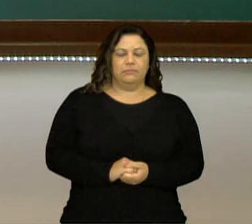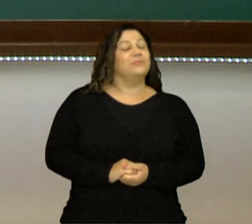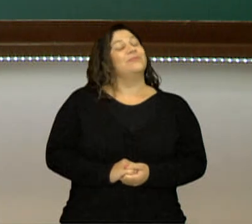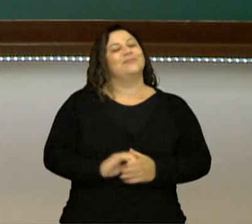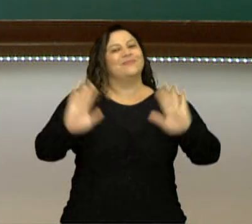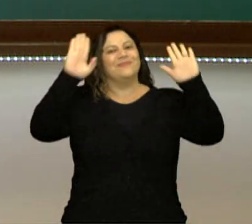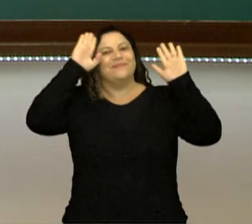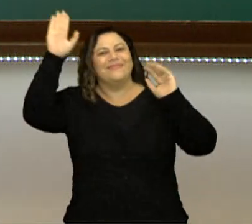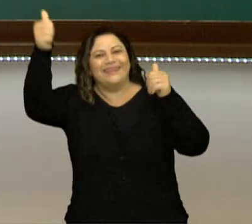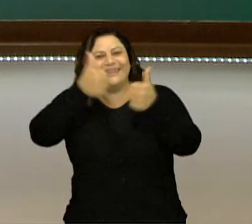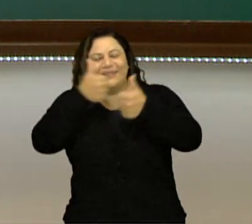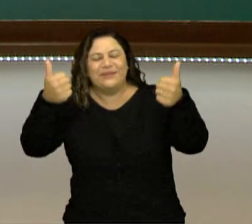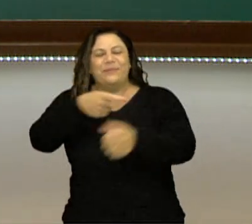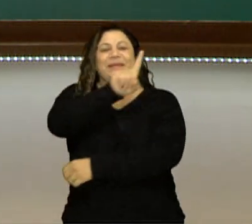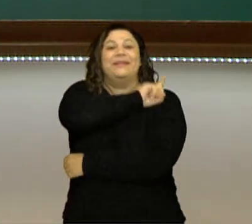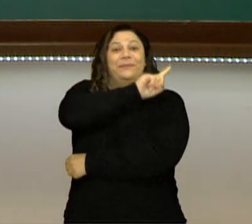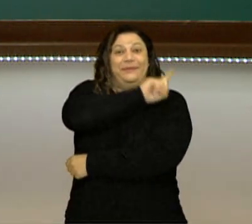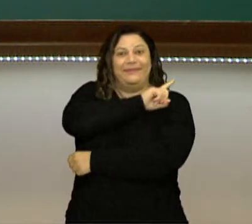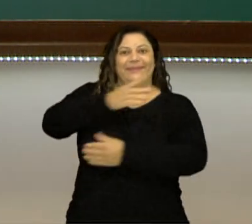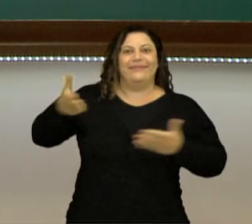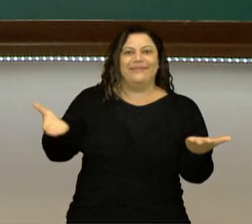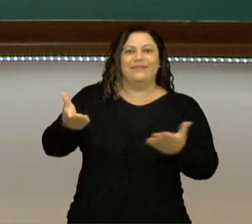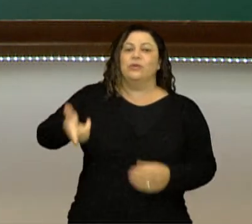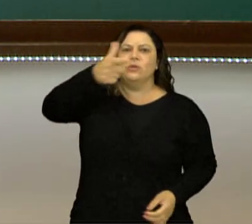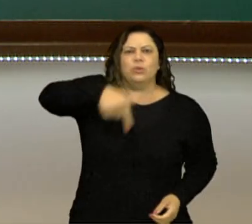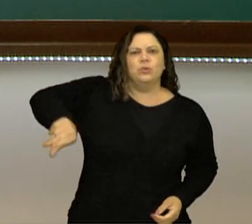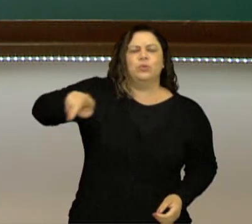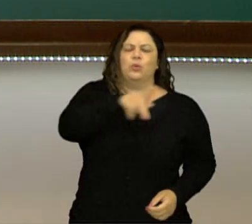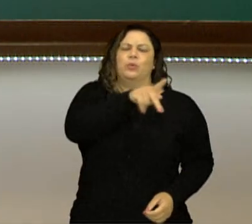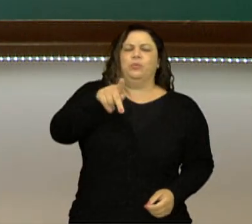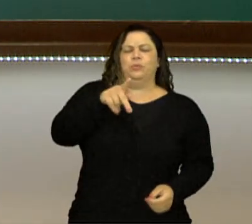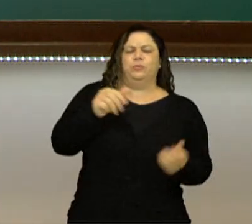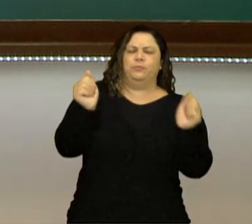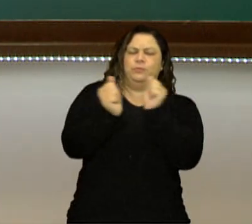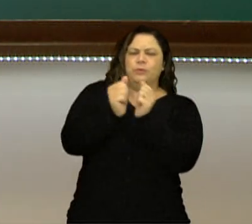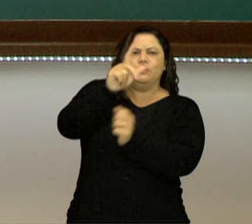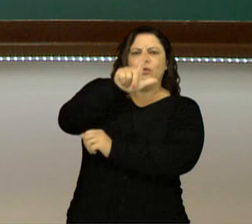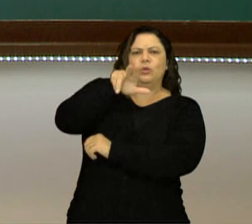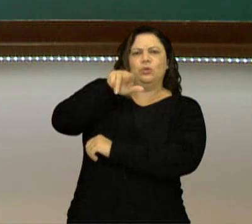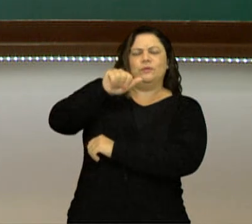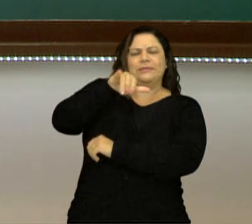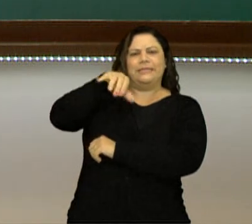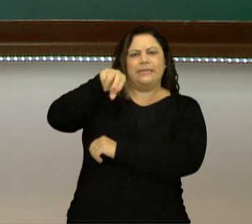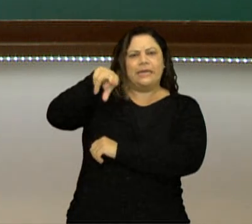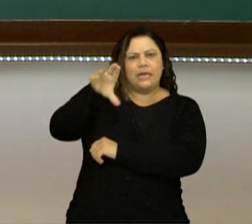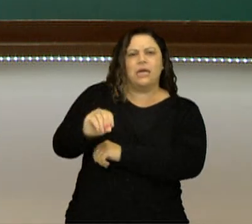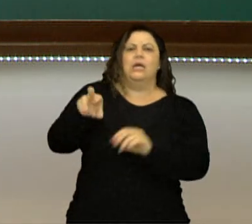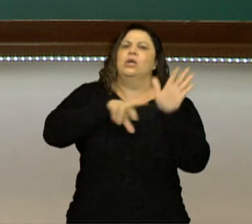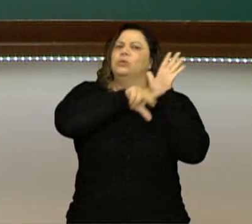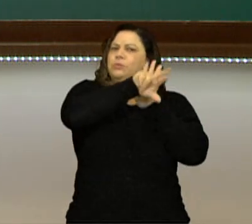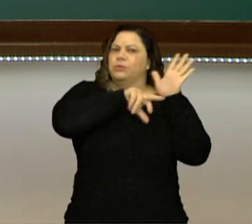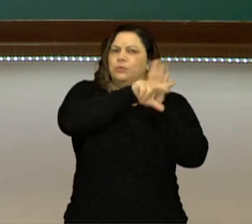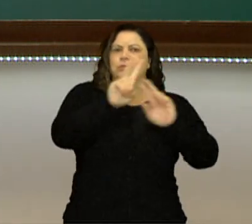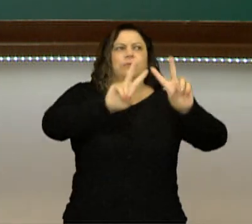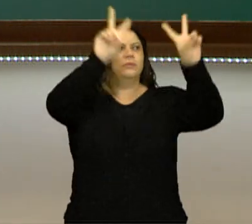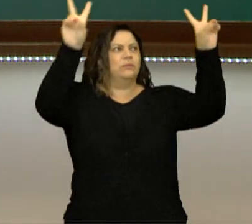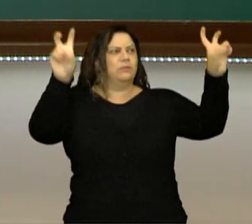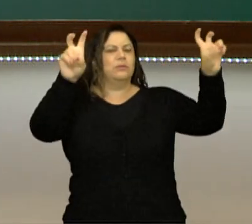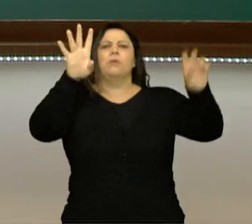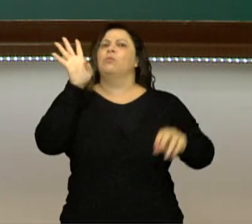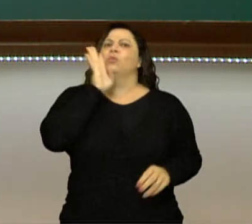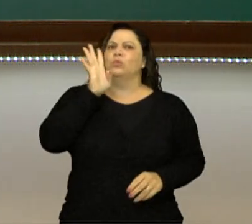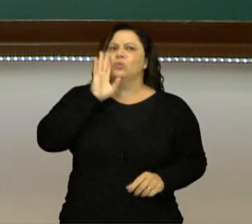Fala, galera da primeira série, beleza? Mais uma vez com vocês, professor Luciano, Biologia, trazendo um assunto muito bacana, gente.